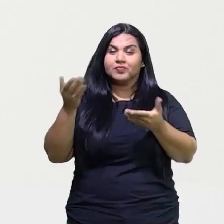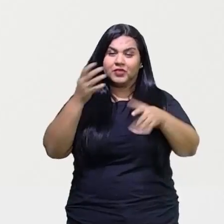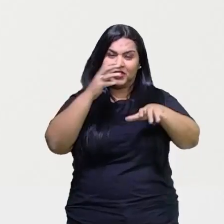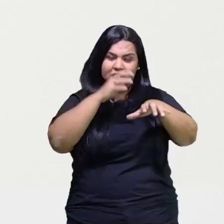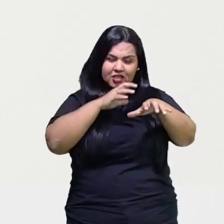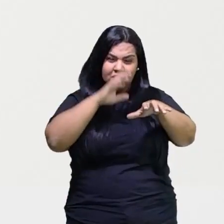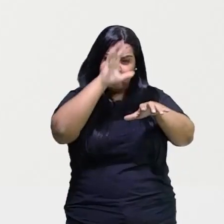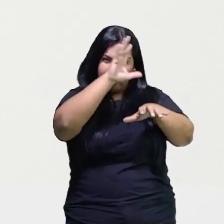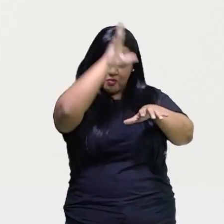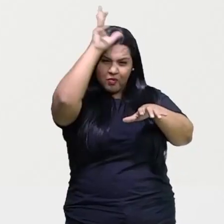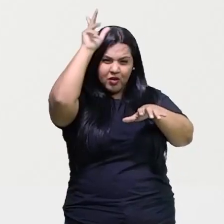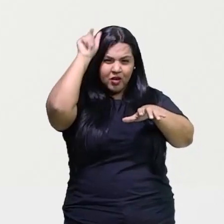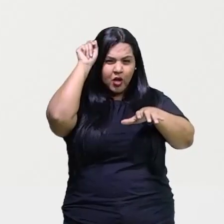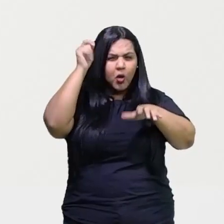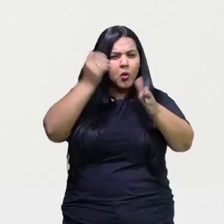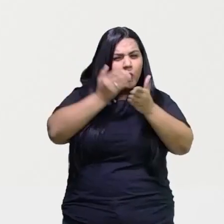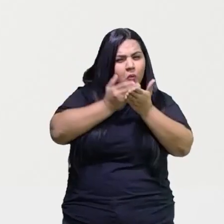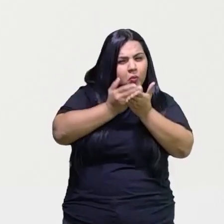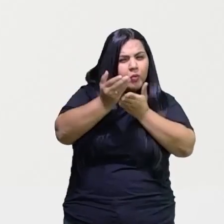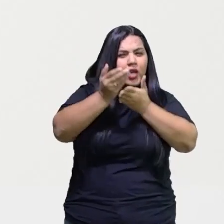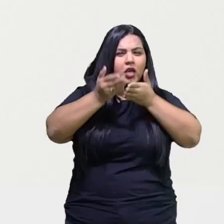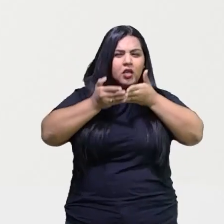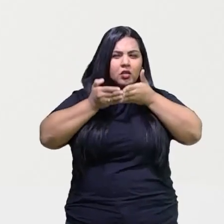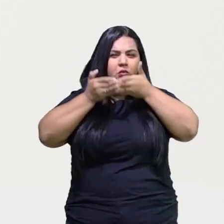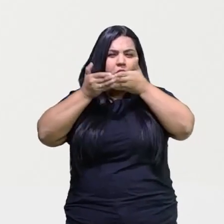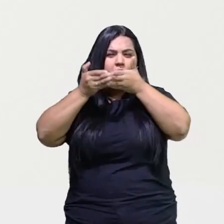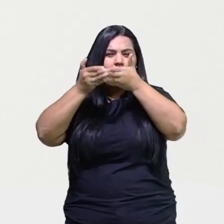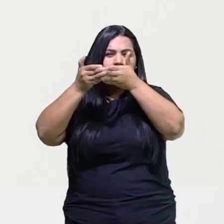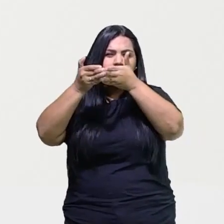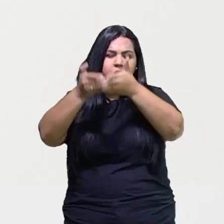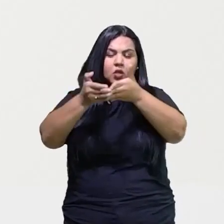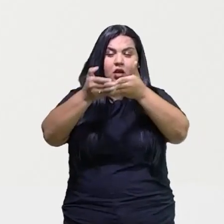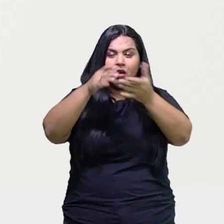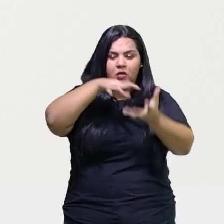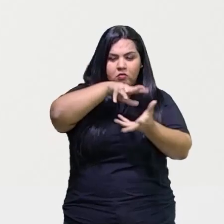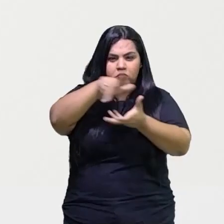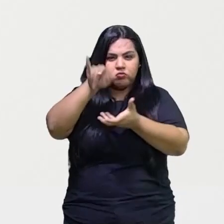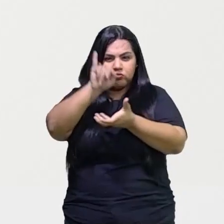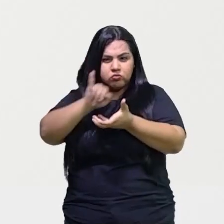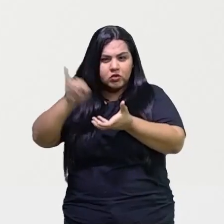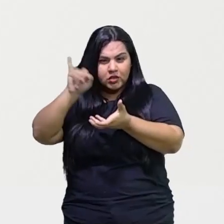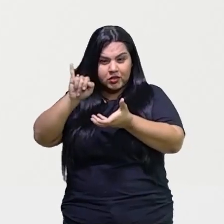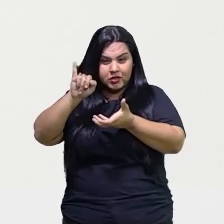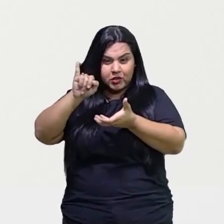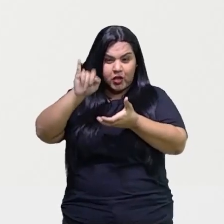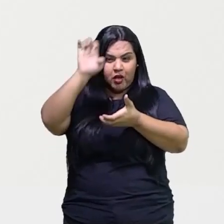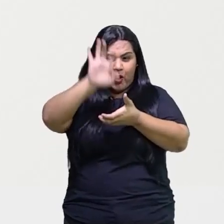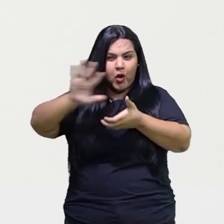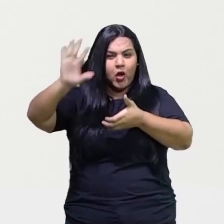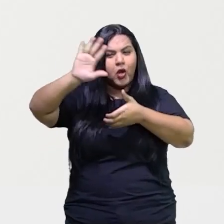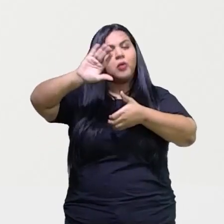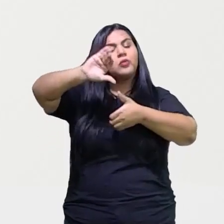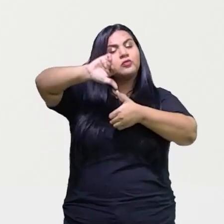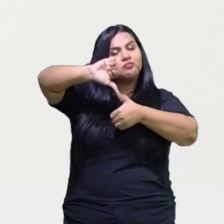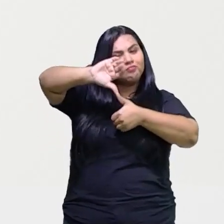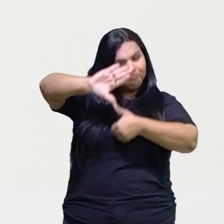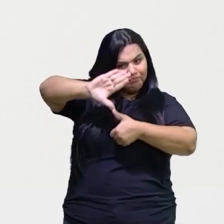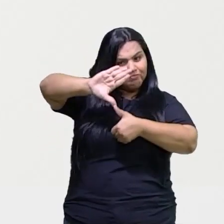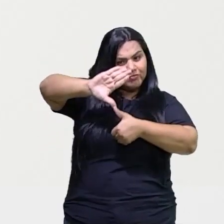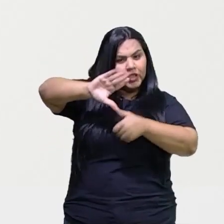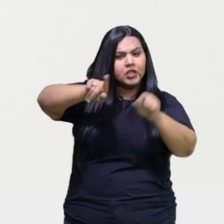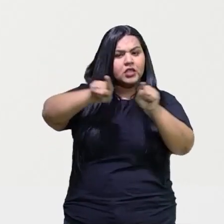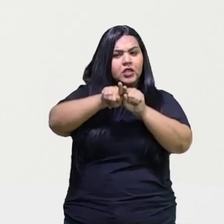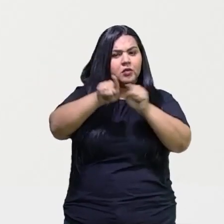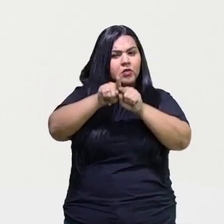começa a circular navios e linhas internacionais para a Europa e América do Norte, aumentando a procura. Agora